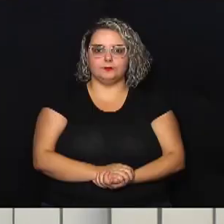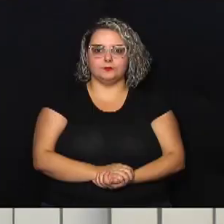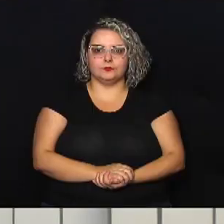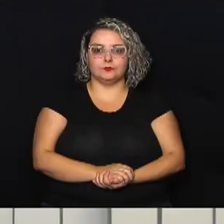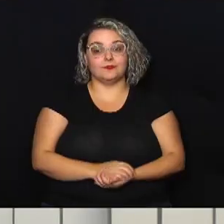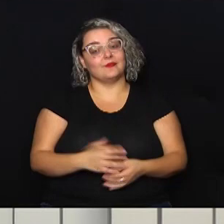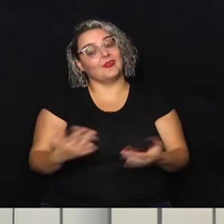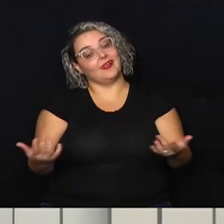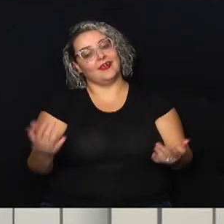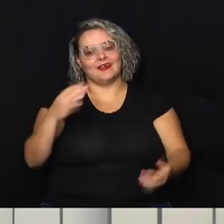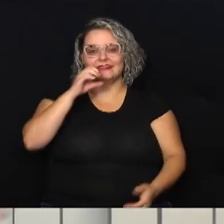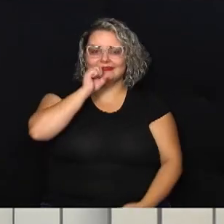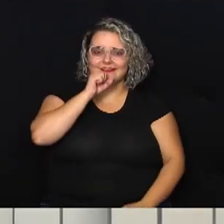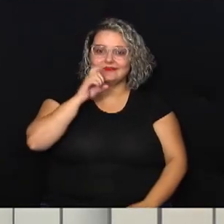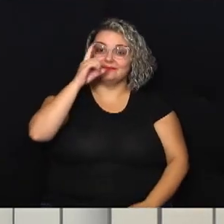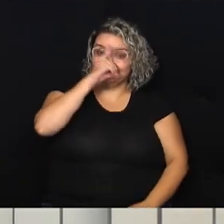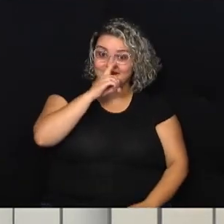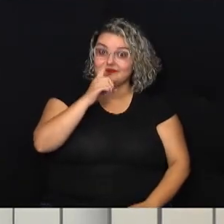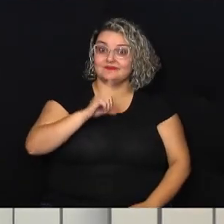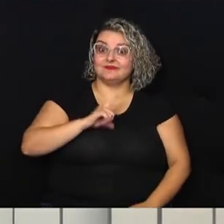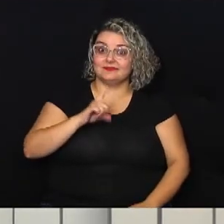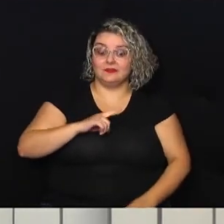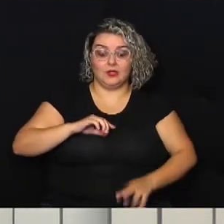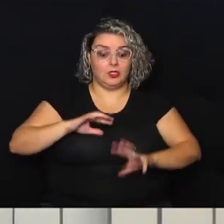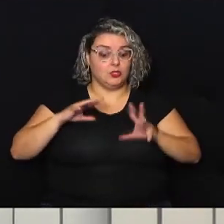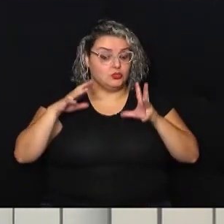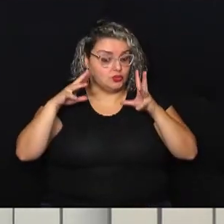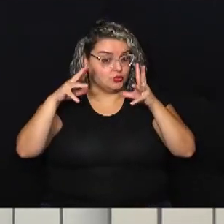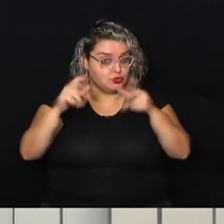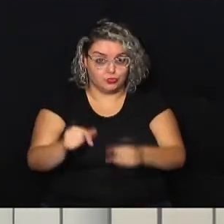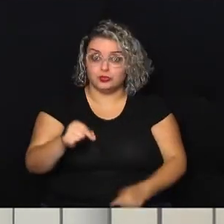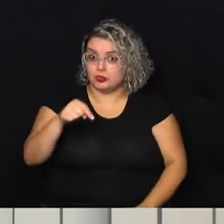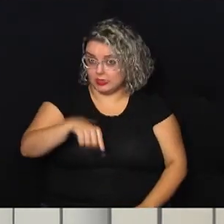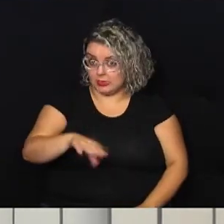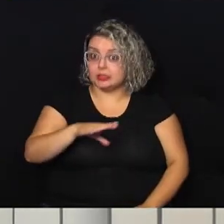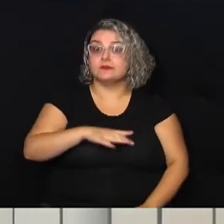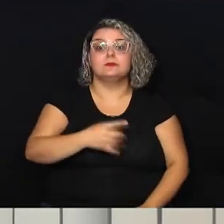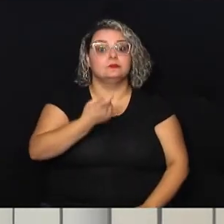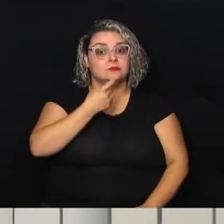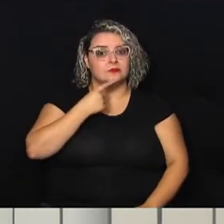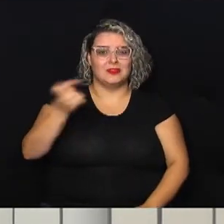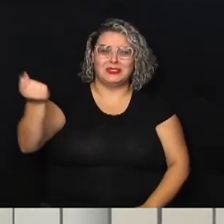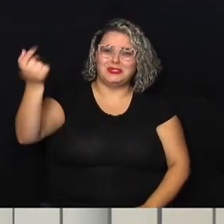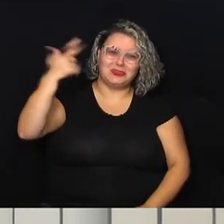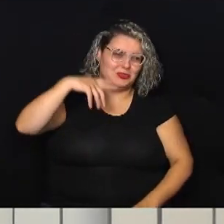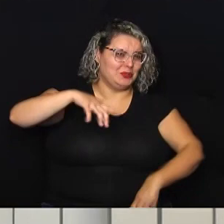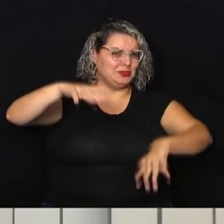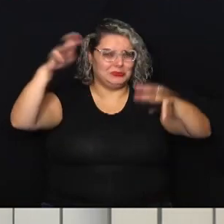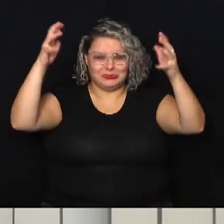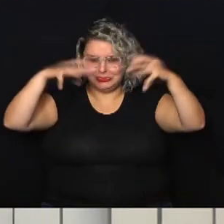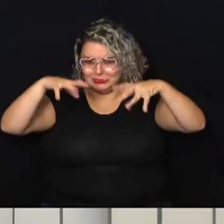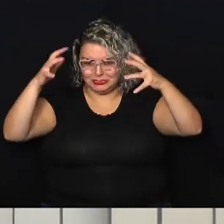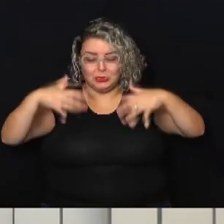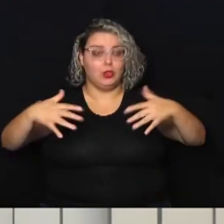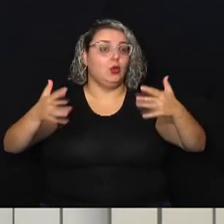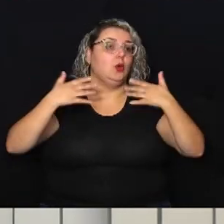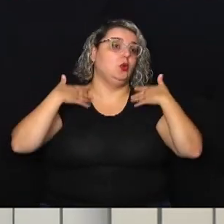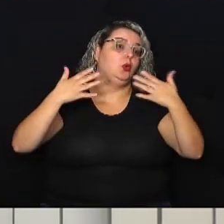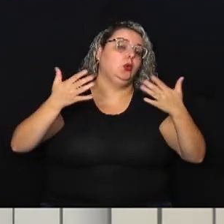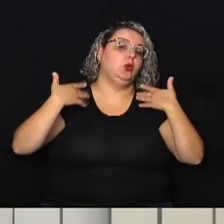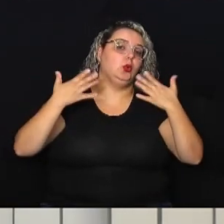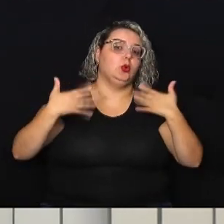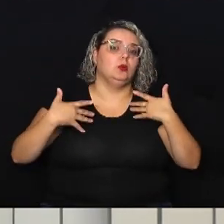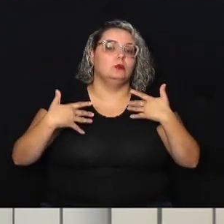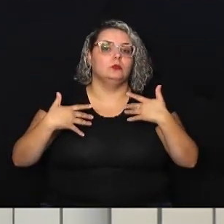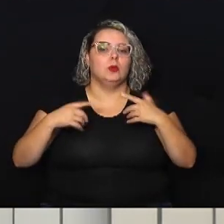Fim de semana em que teremos de tudo aqui na cidade de Campinas, viu? Sol, chuva, calor, uma queda